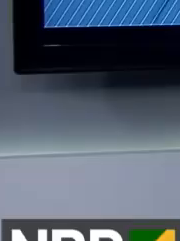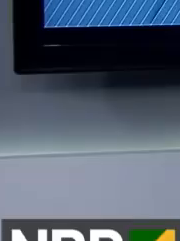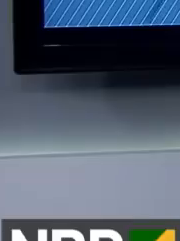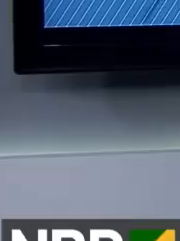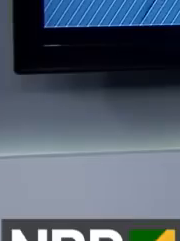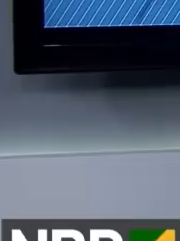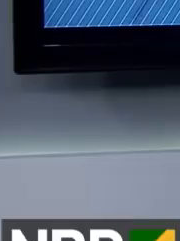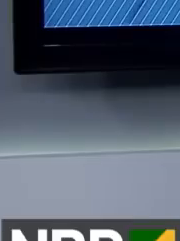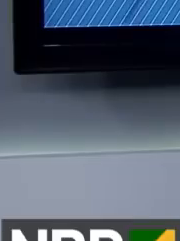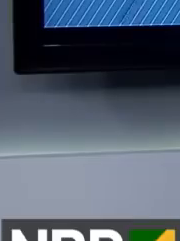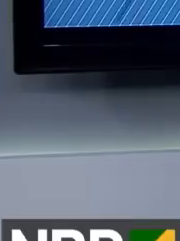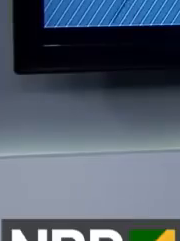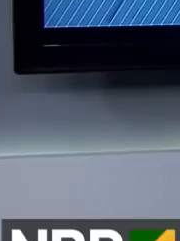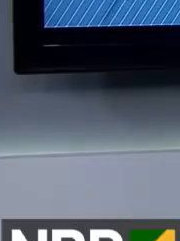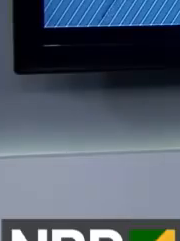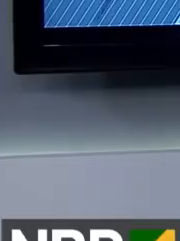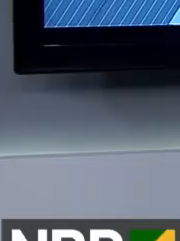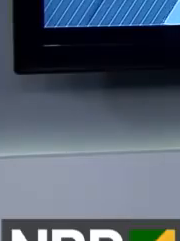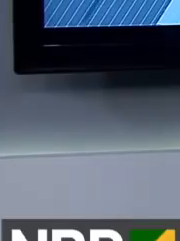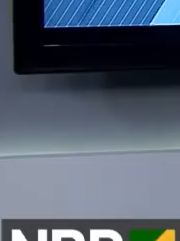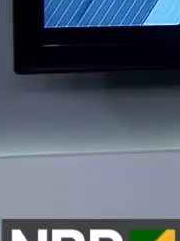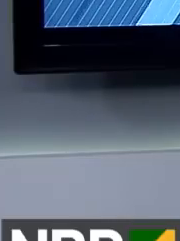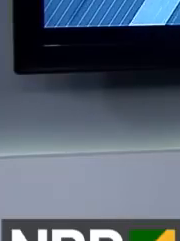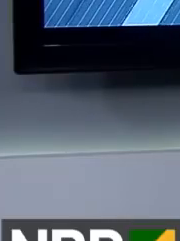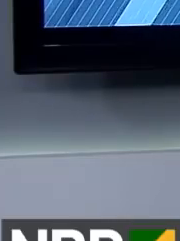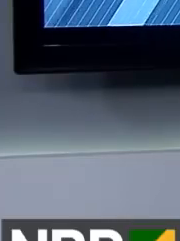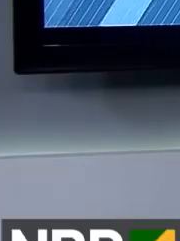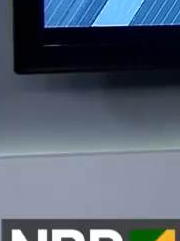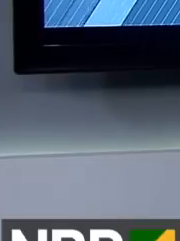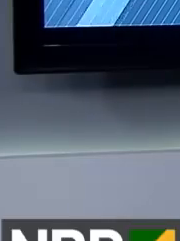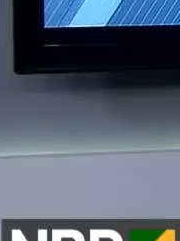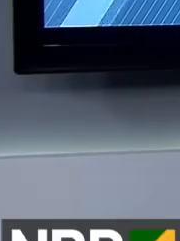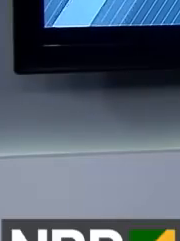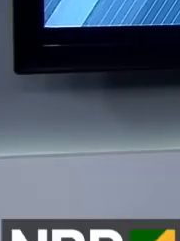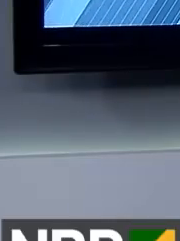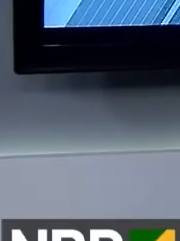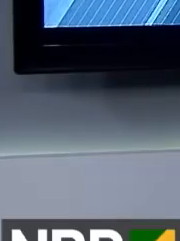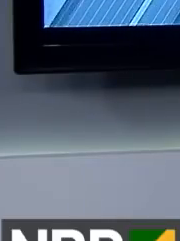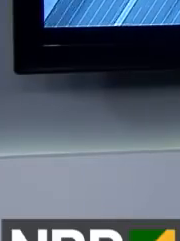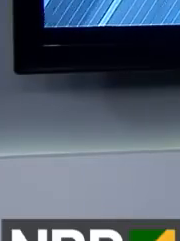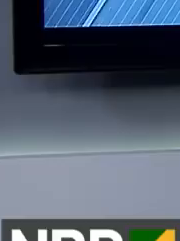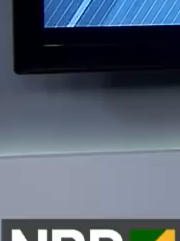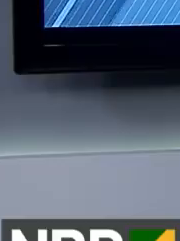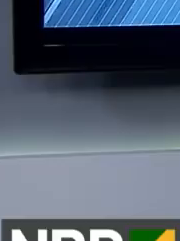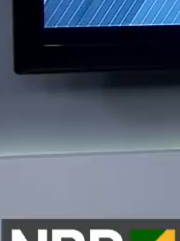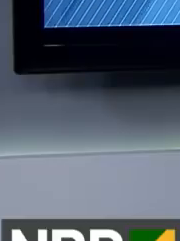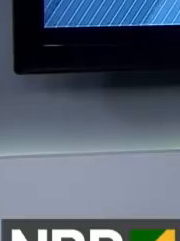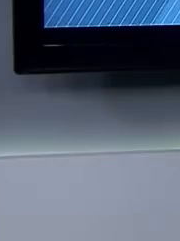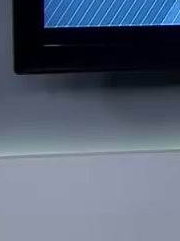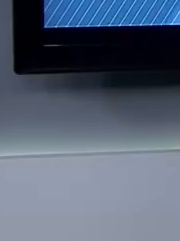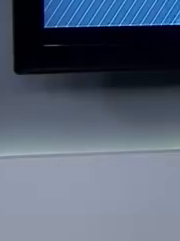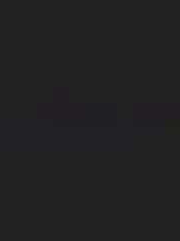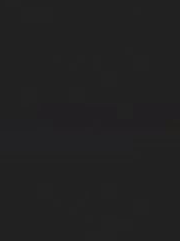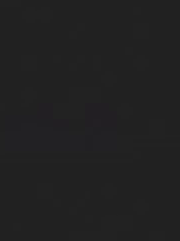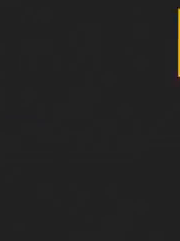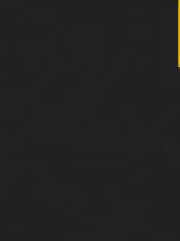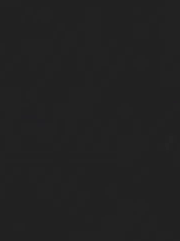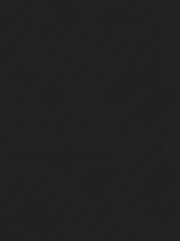aqui mas podemos voltar a qualquer momento com outras informações continue com a gente na nbr a tv do governo federal